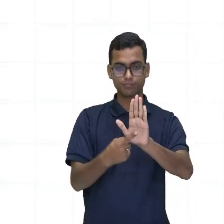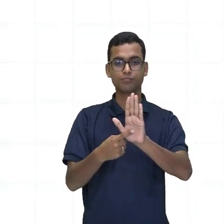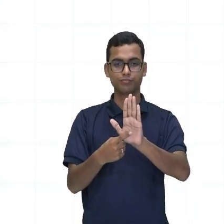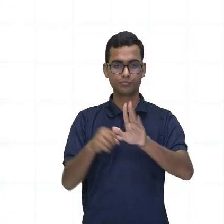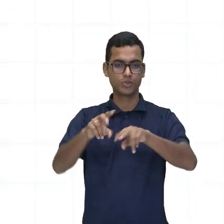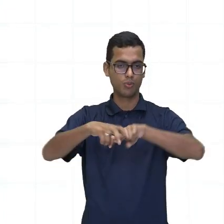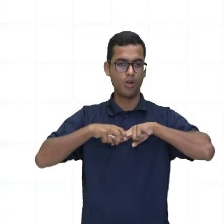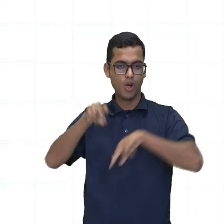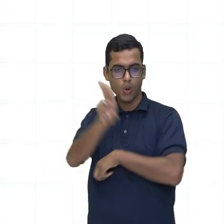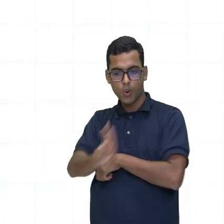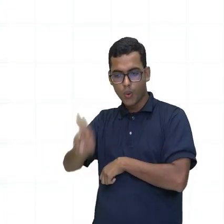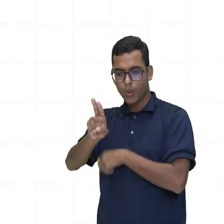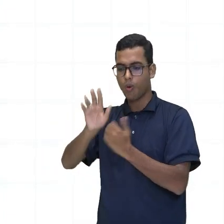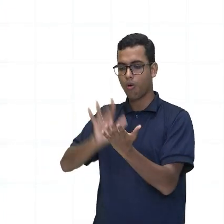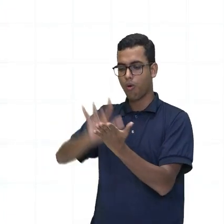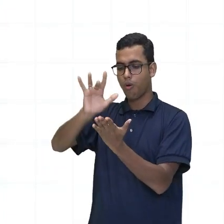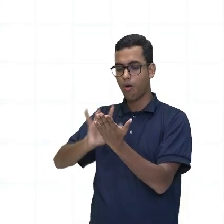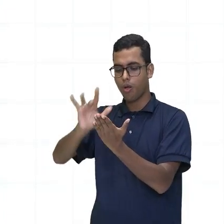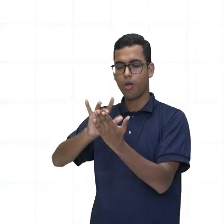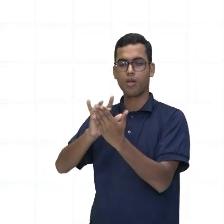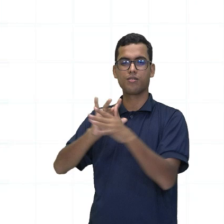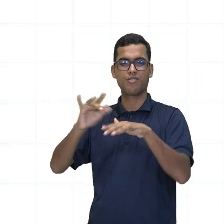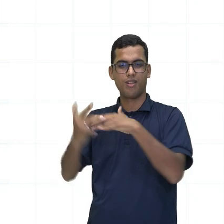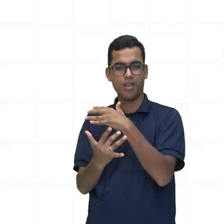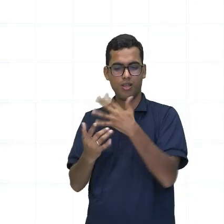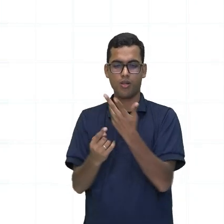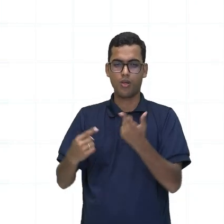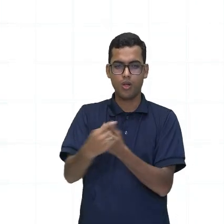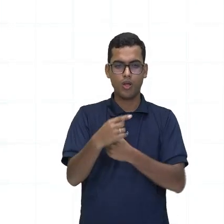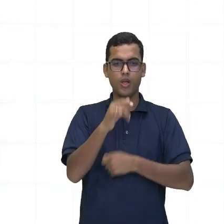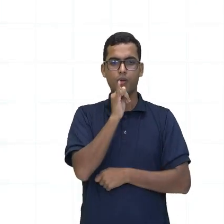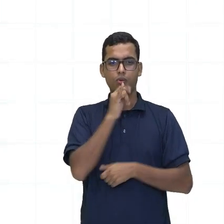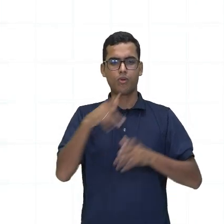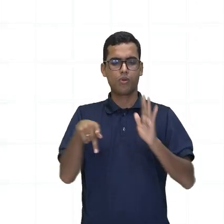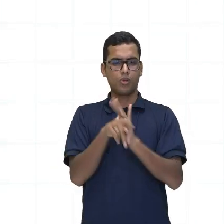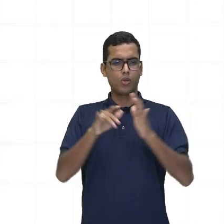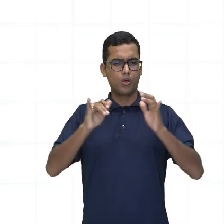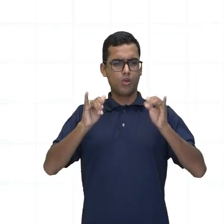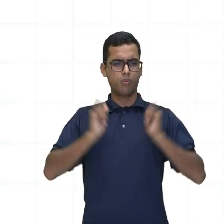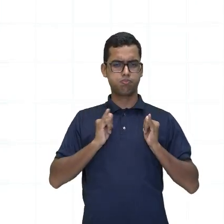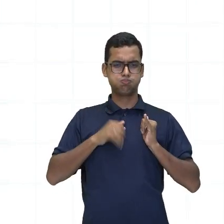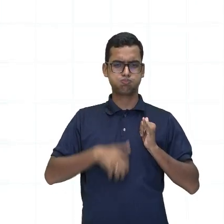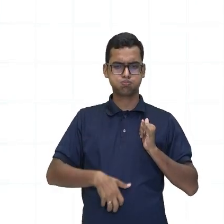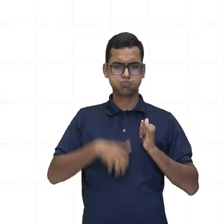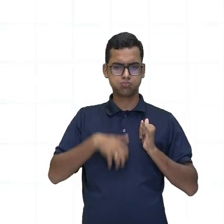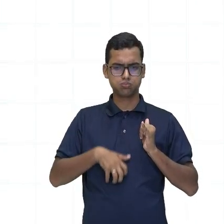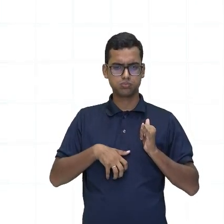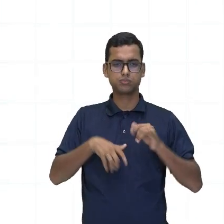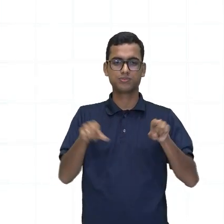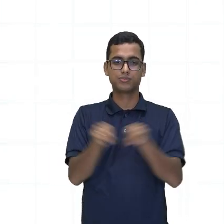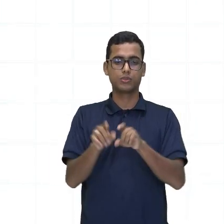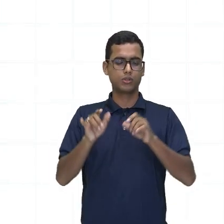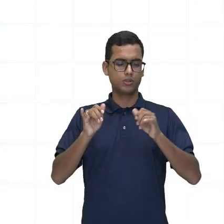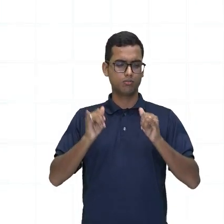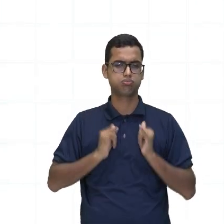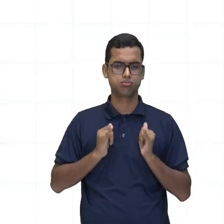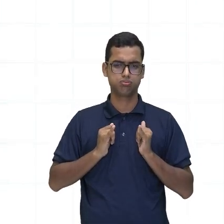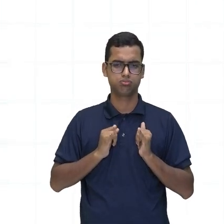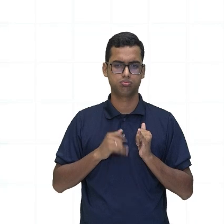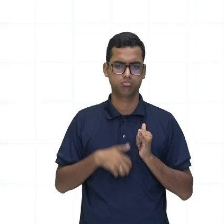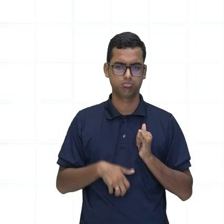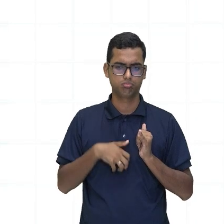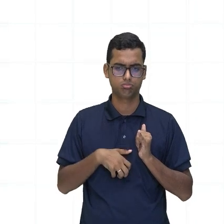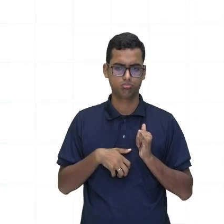excessivo de mídias sociais, que seria o quê? Obesidade, porque você acaba sendo muito sedentário,